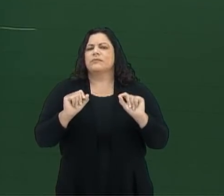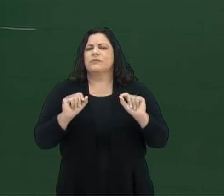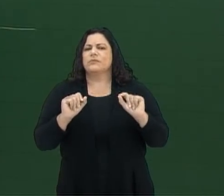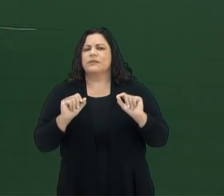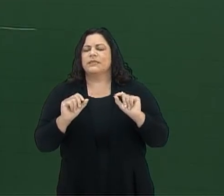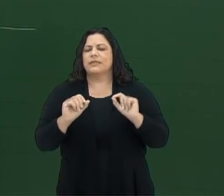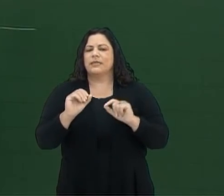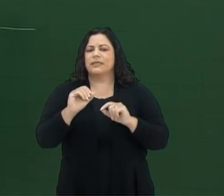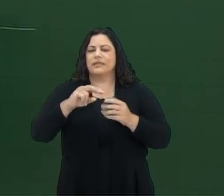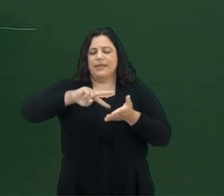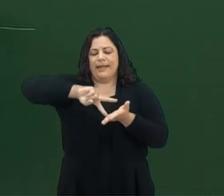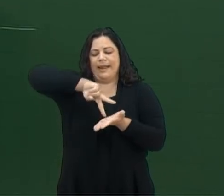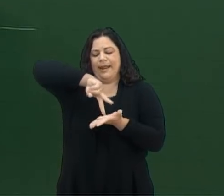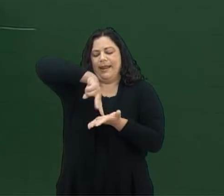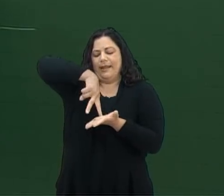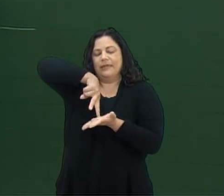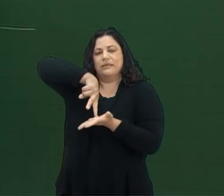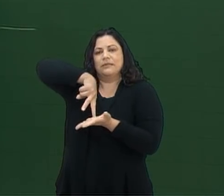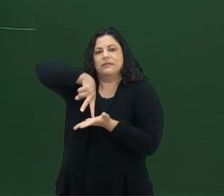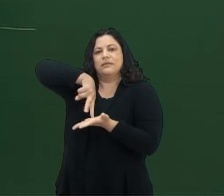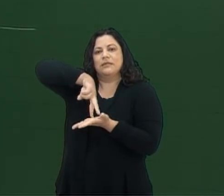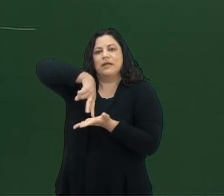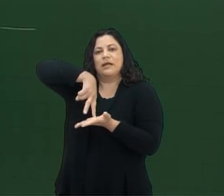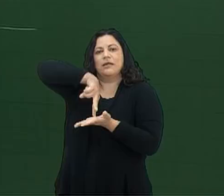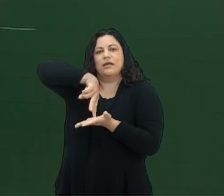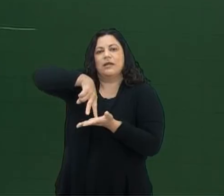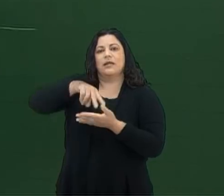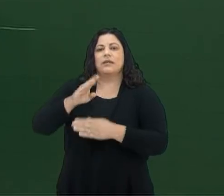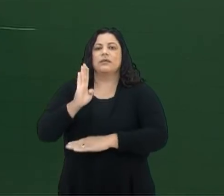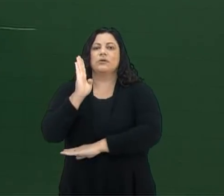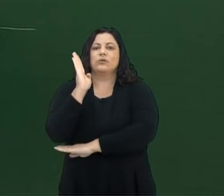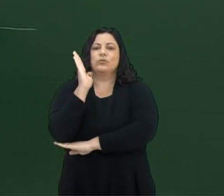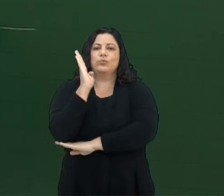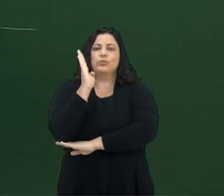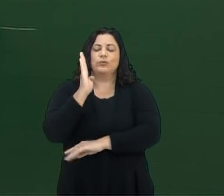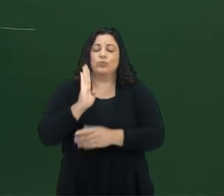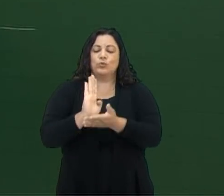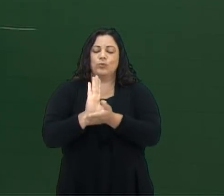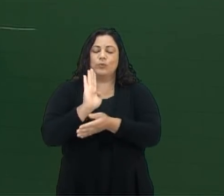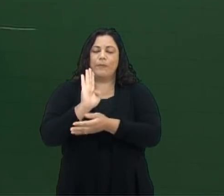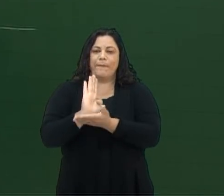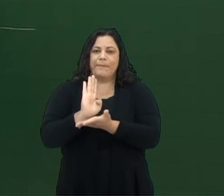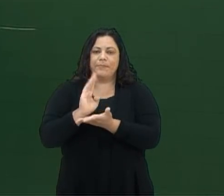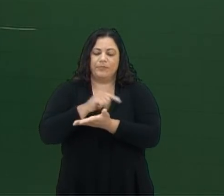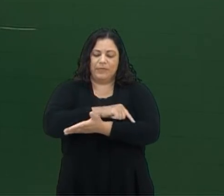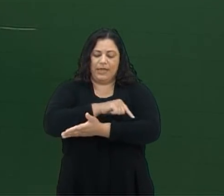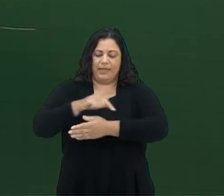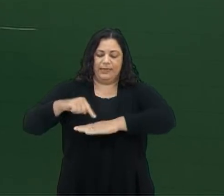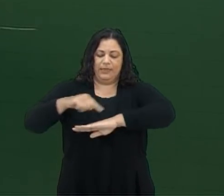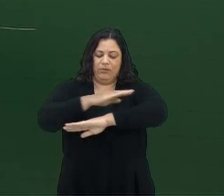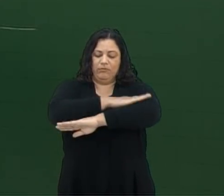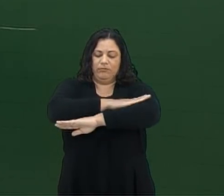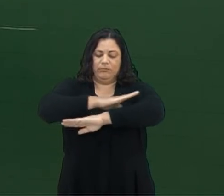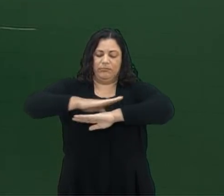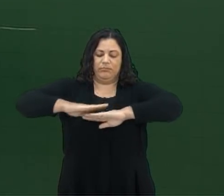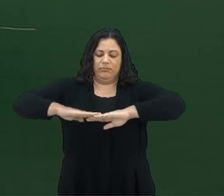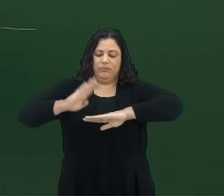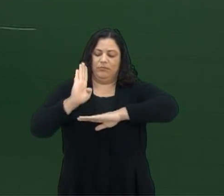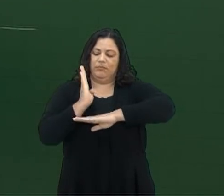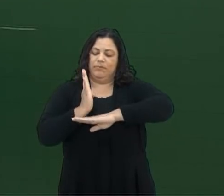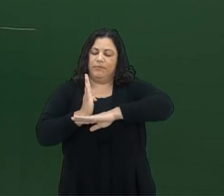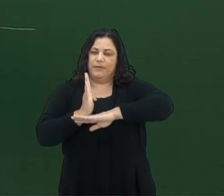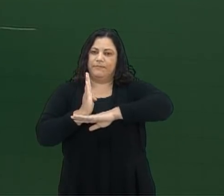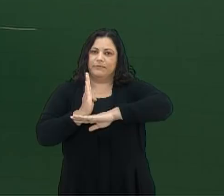é a agulha, aqui no B. Marco uma abertura qualquer de um lado e do